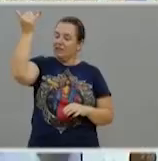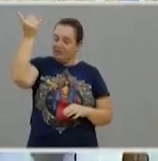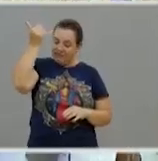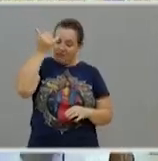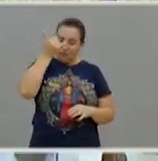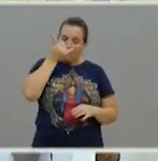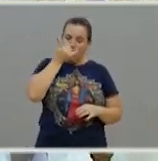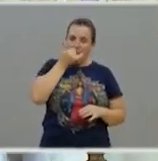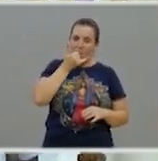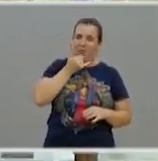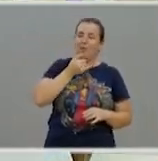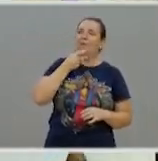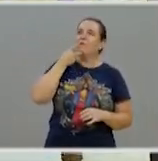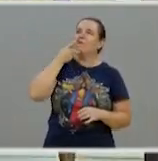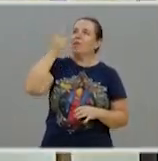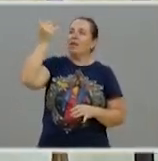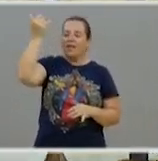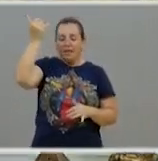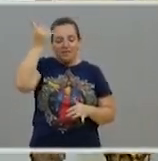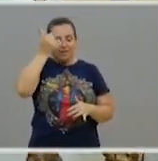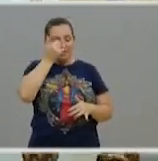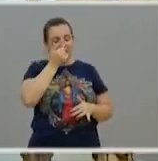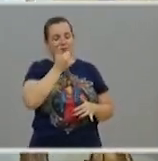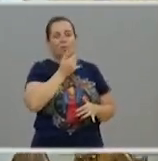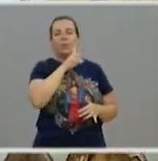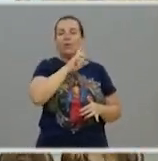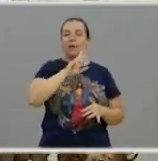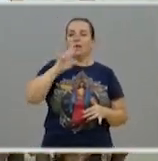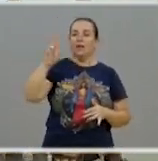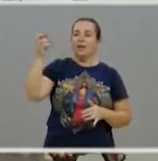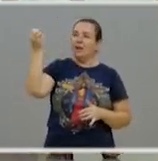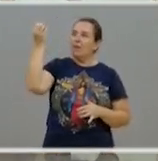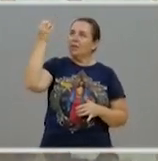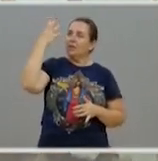Fala, Senhor, fala, Senhor.